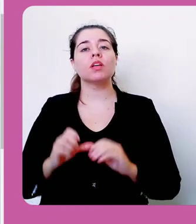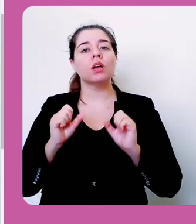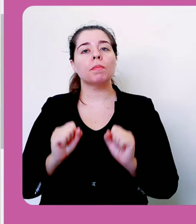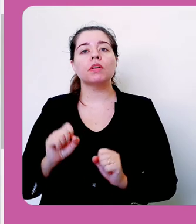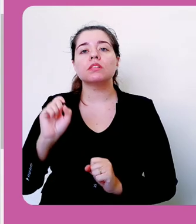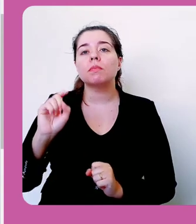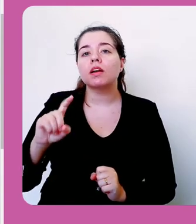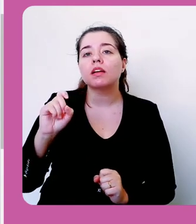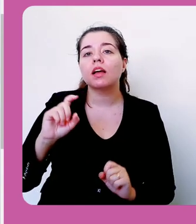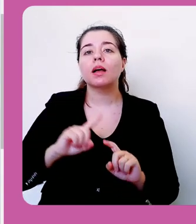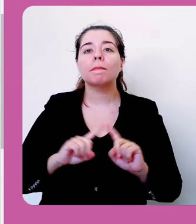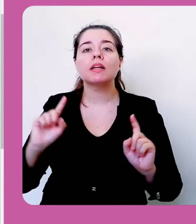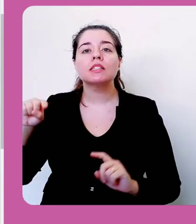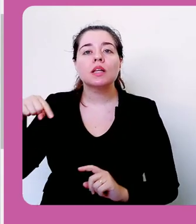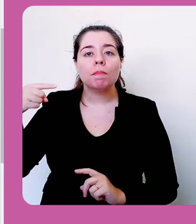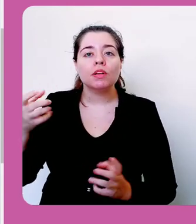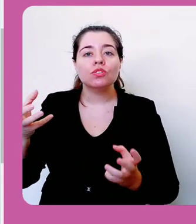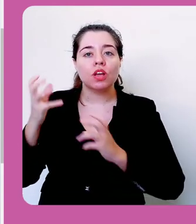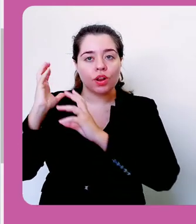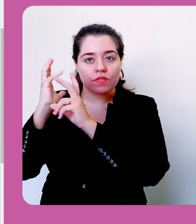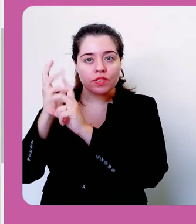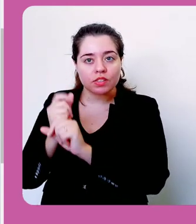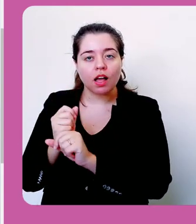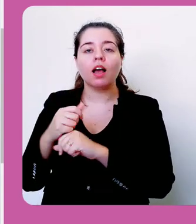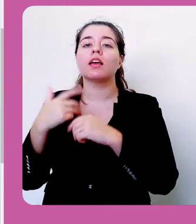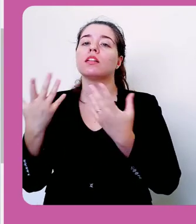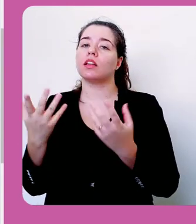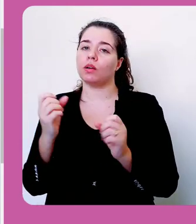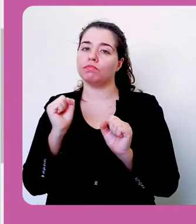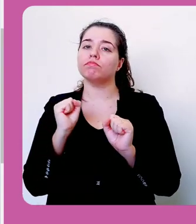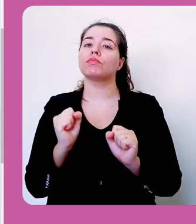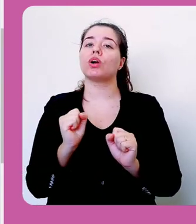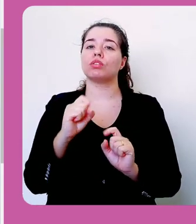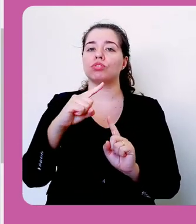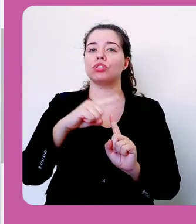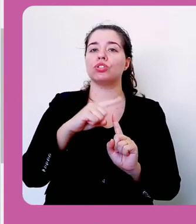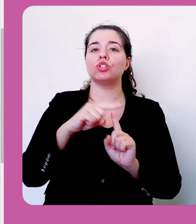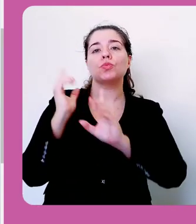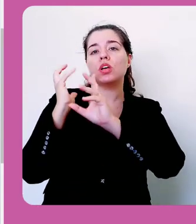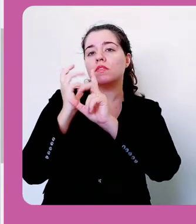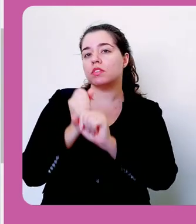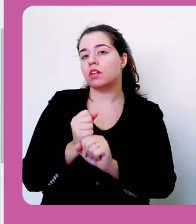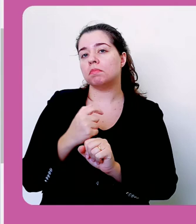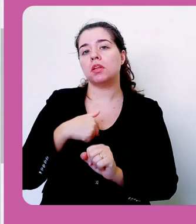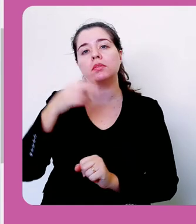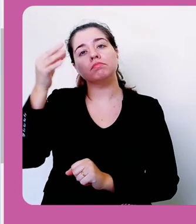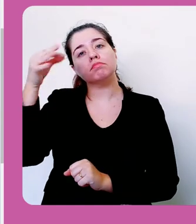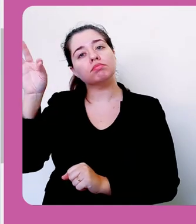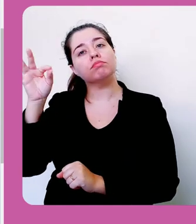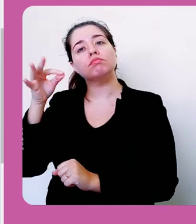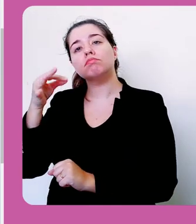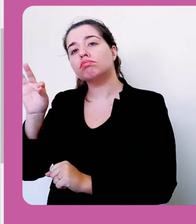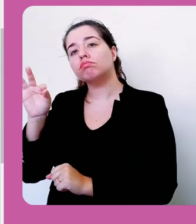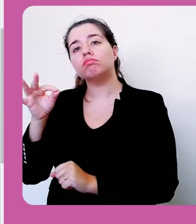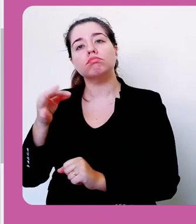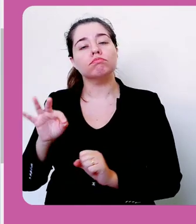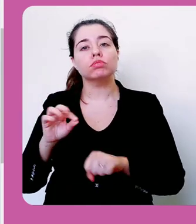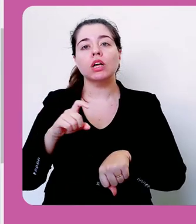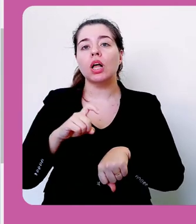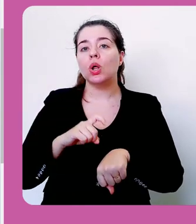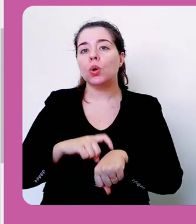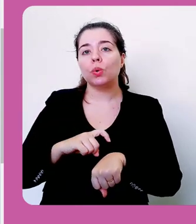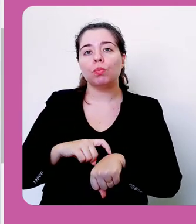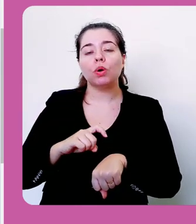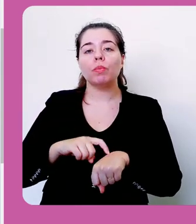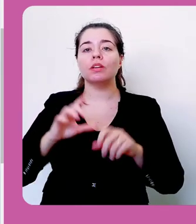revisar. Então eu marquei como revisando e estou revisando todos eles. No momento em que todos